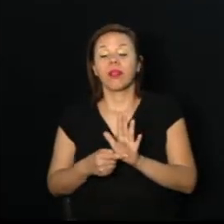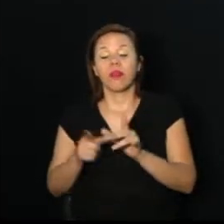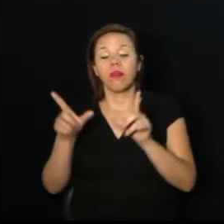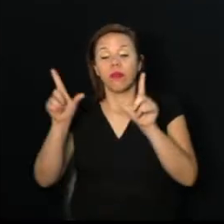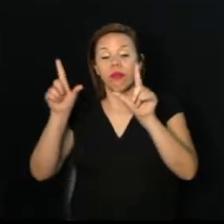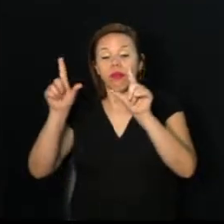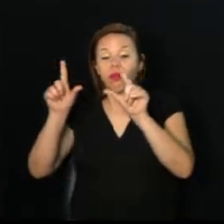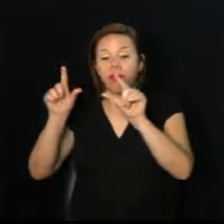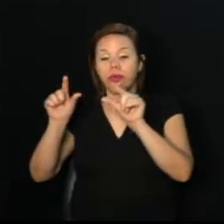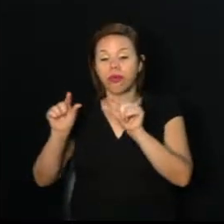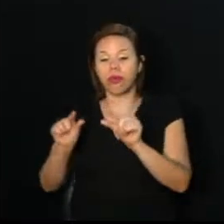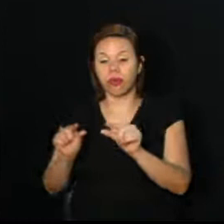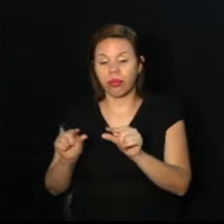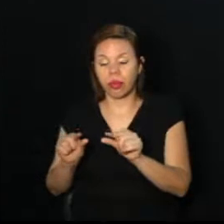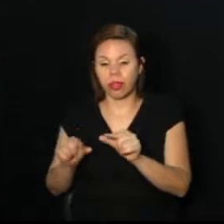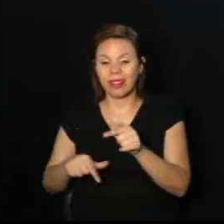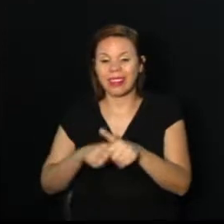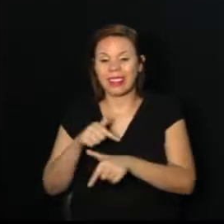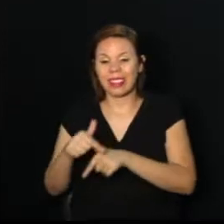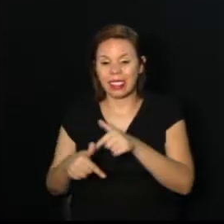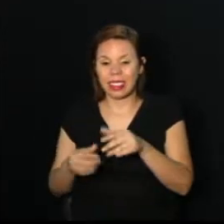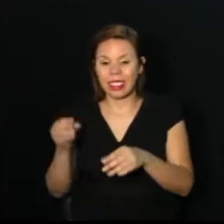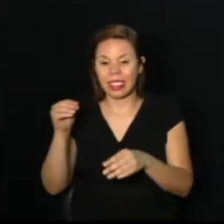da atividade